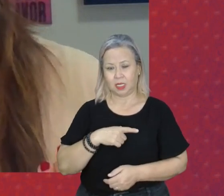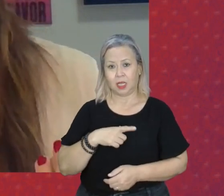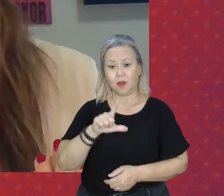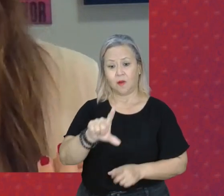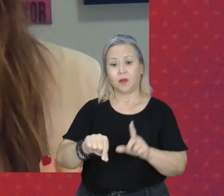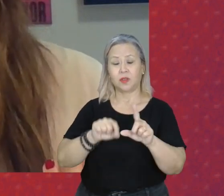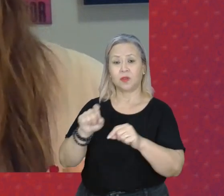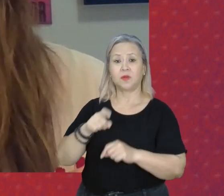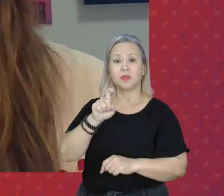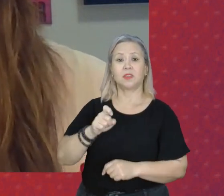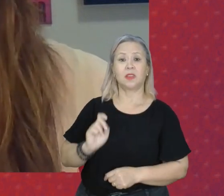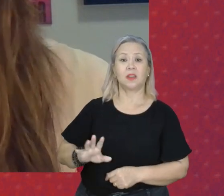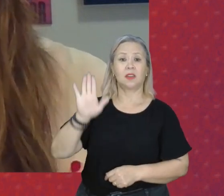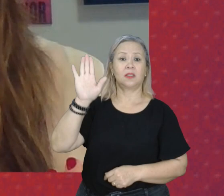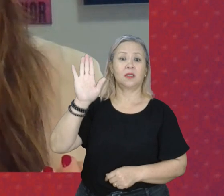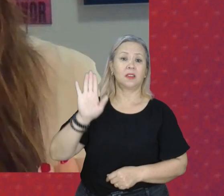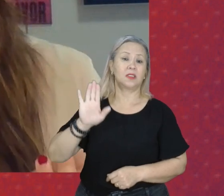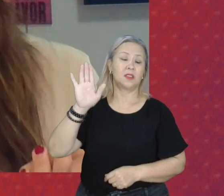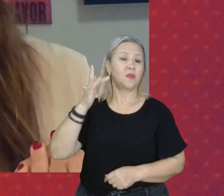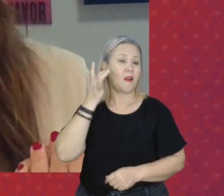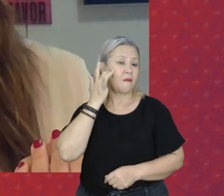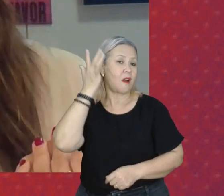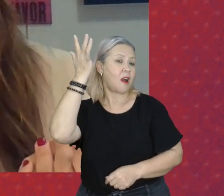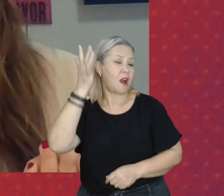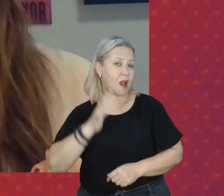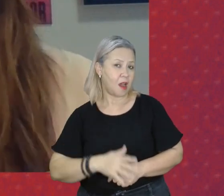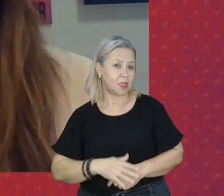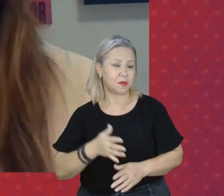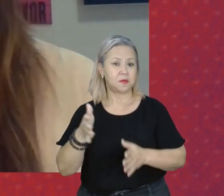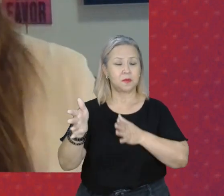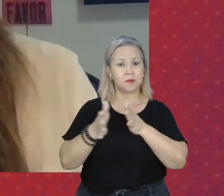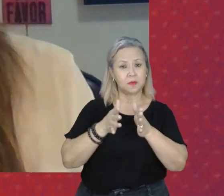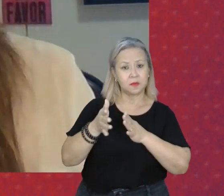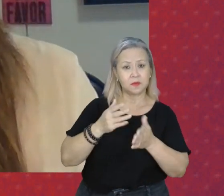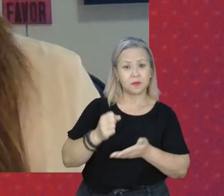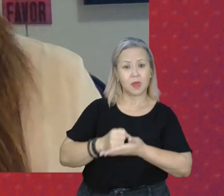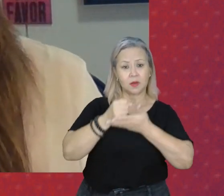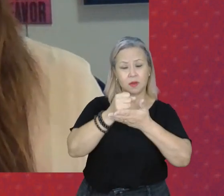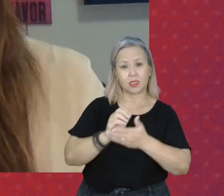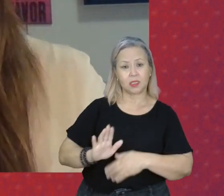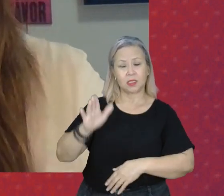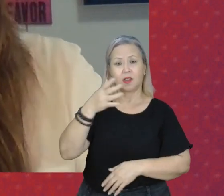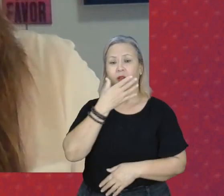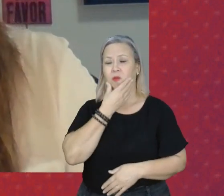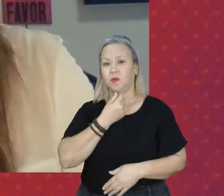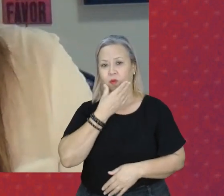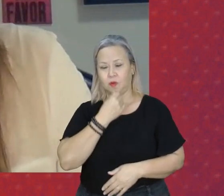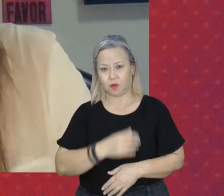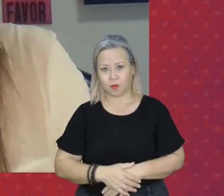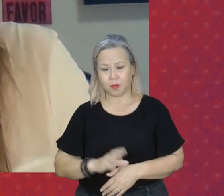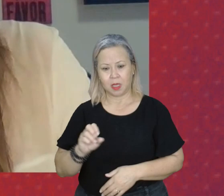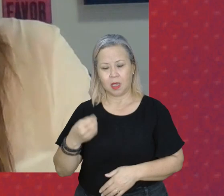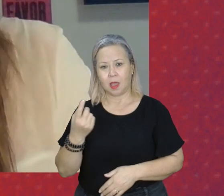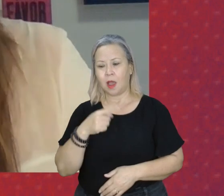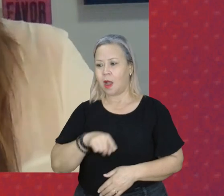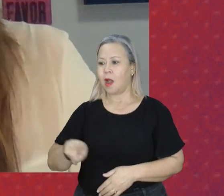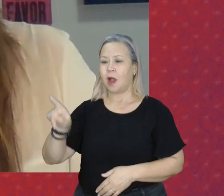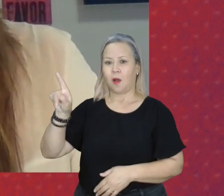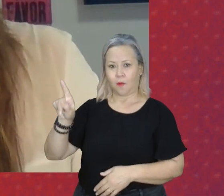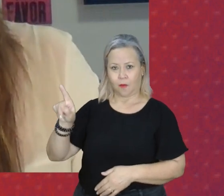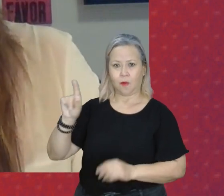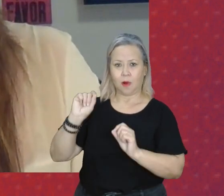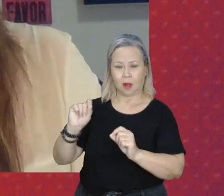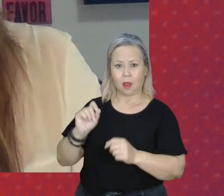escolhidas para serem candidatas porque eram candidaturas mais fáceis para viabilizar as candidaturas masculinas. Ou seja, eu vou lá,